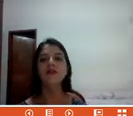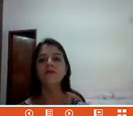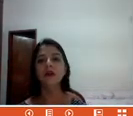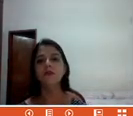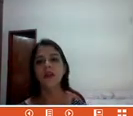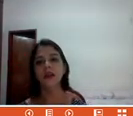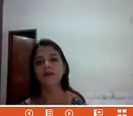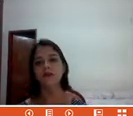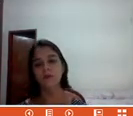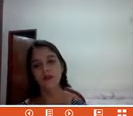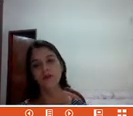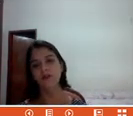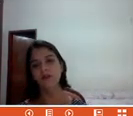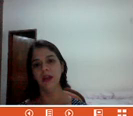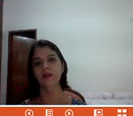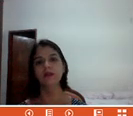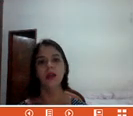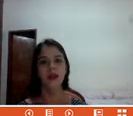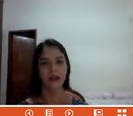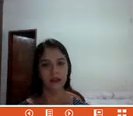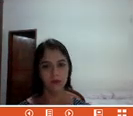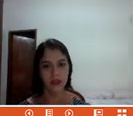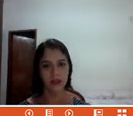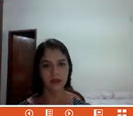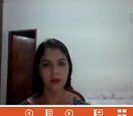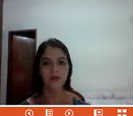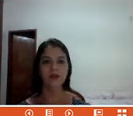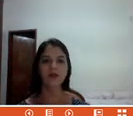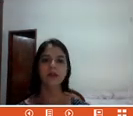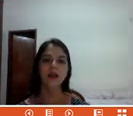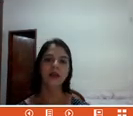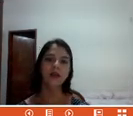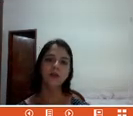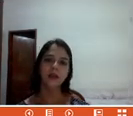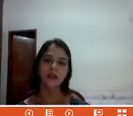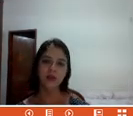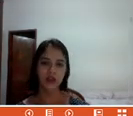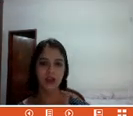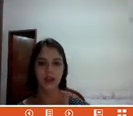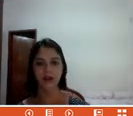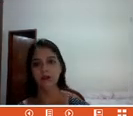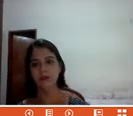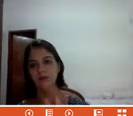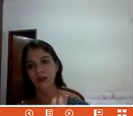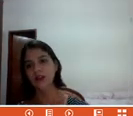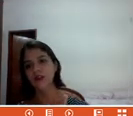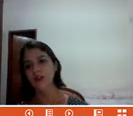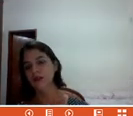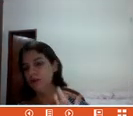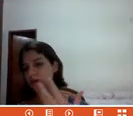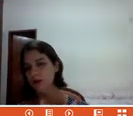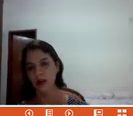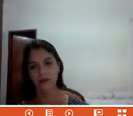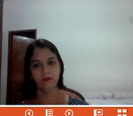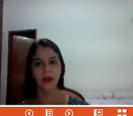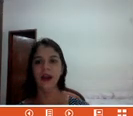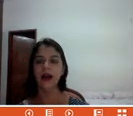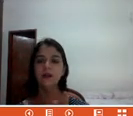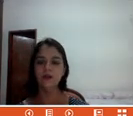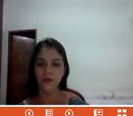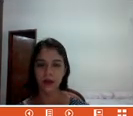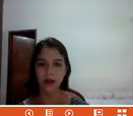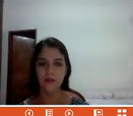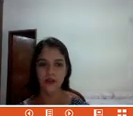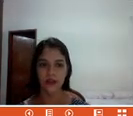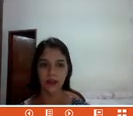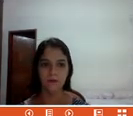através dos meus gestos, dos meus movimentos, das minhas expressões, que eu vou transmitir aquilo que eu estou sentindo, que eu estou querendo falar,